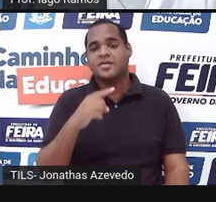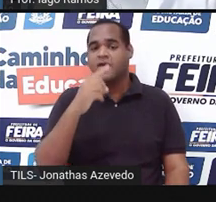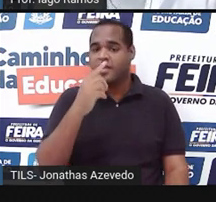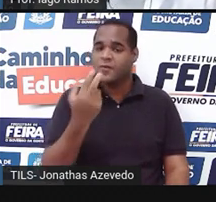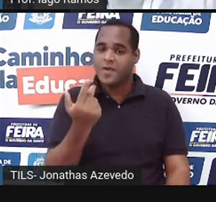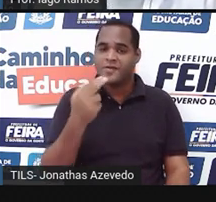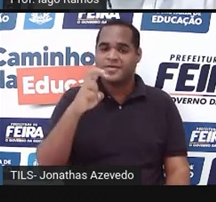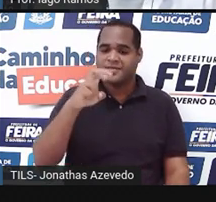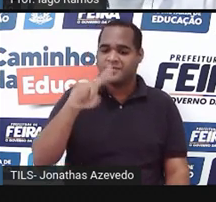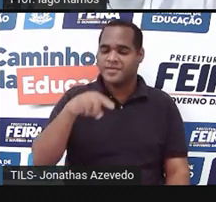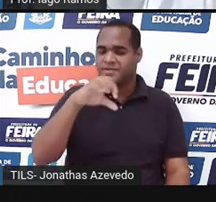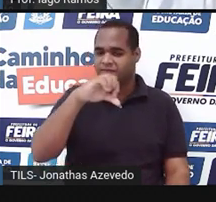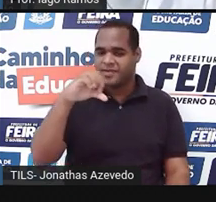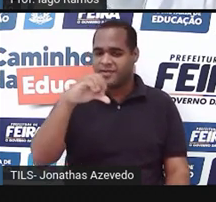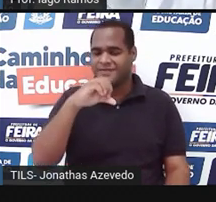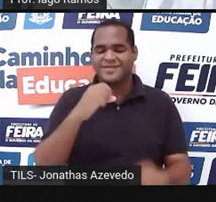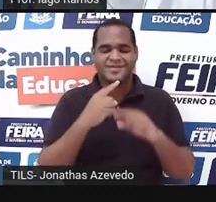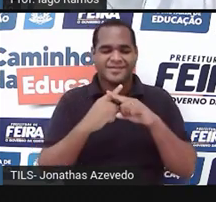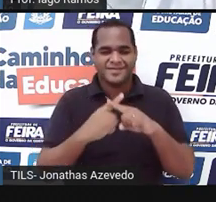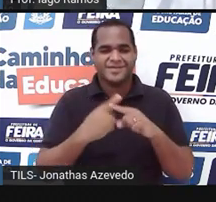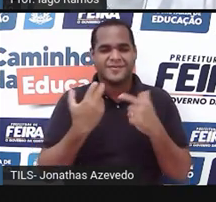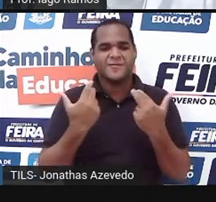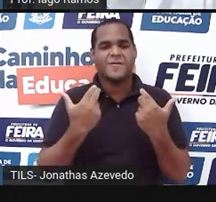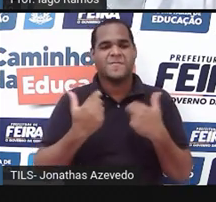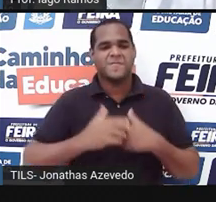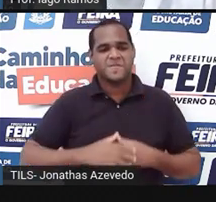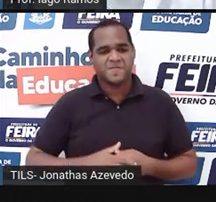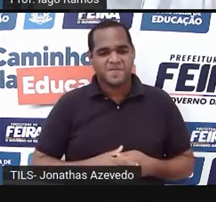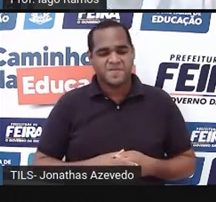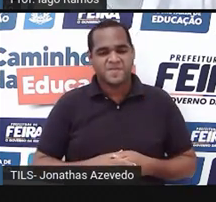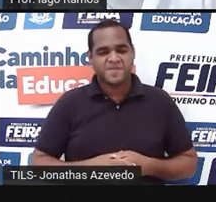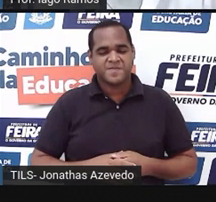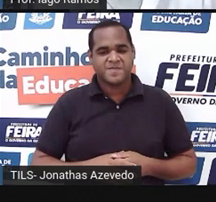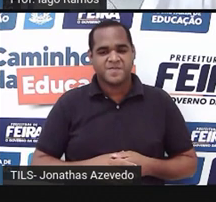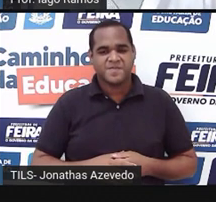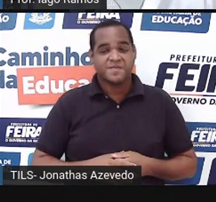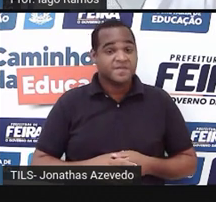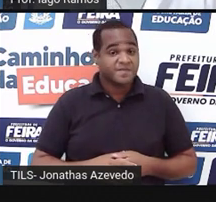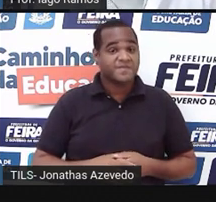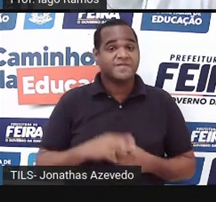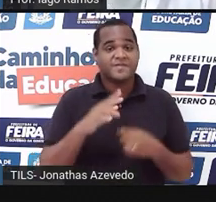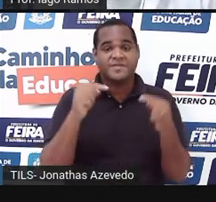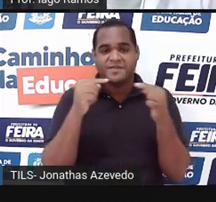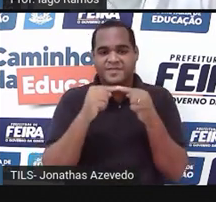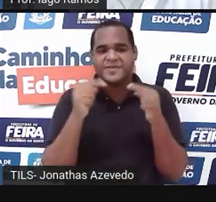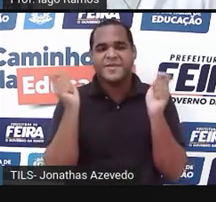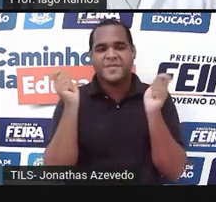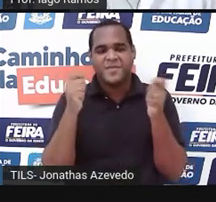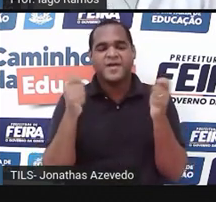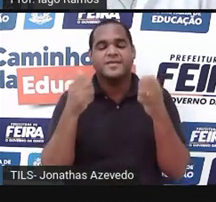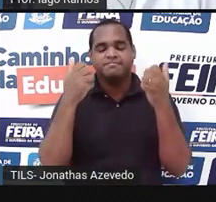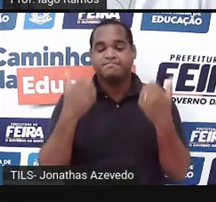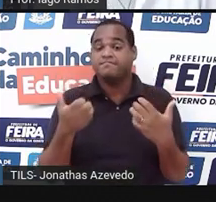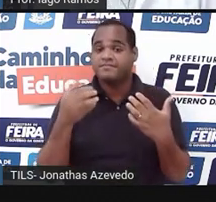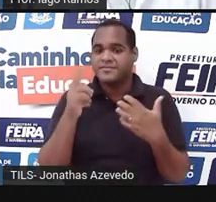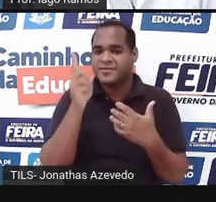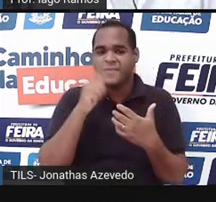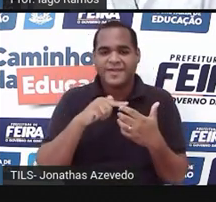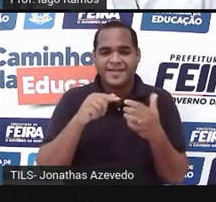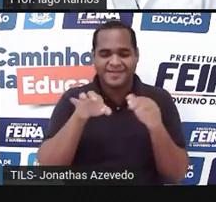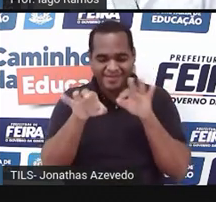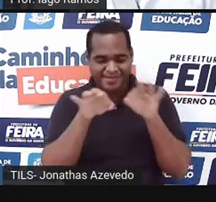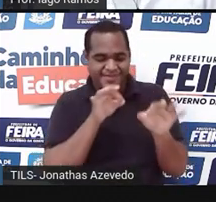cinco 99x tá bom isso aqui é o que permite a gente